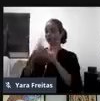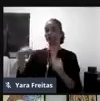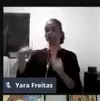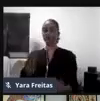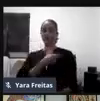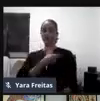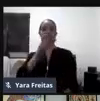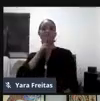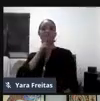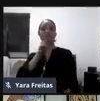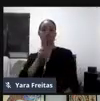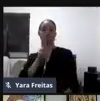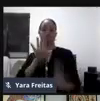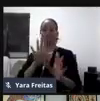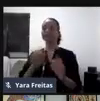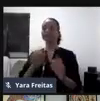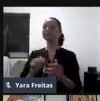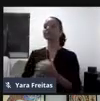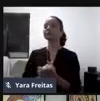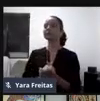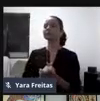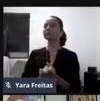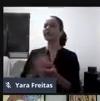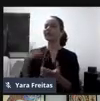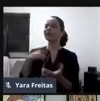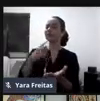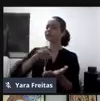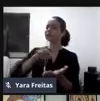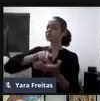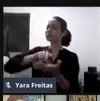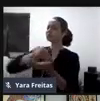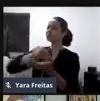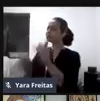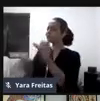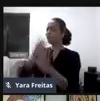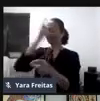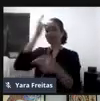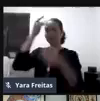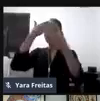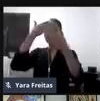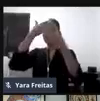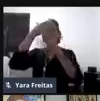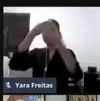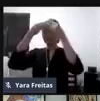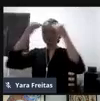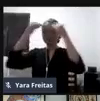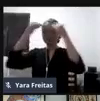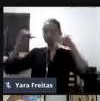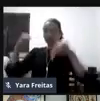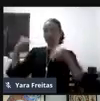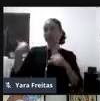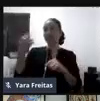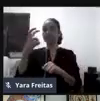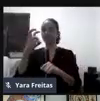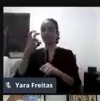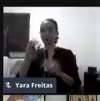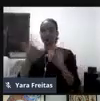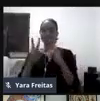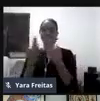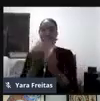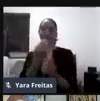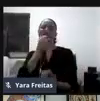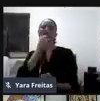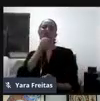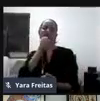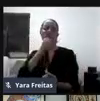pessoa disse que tem vários casos de Alzheimer, né? Na faixa dos 50 anos da família, avó, tia,